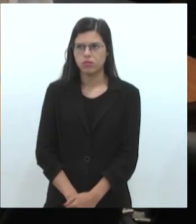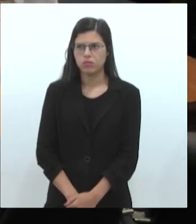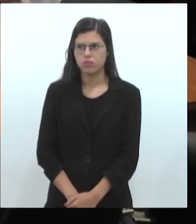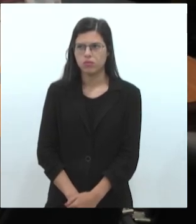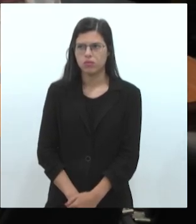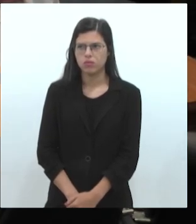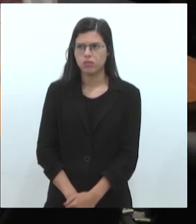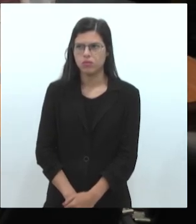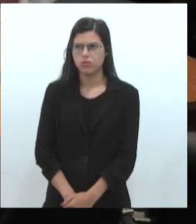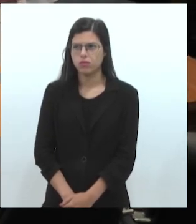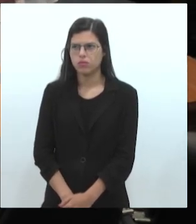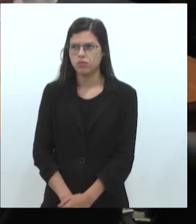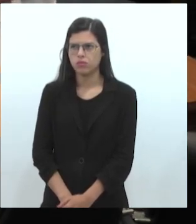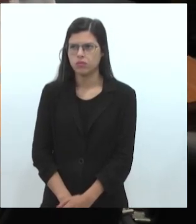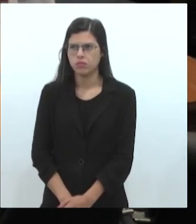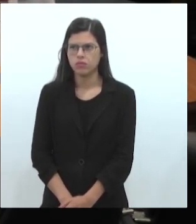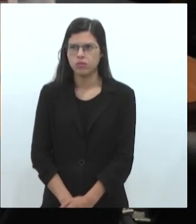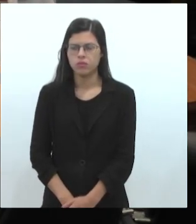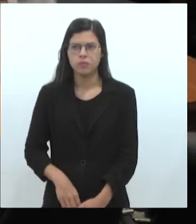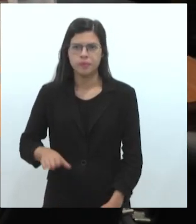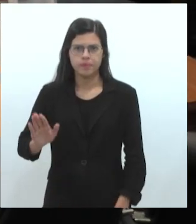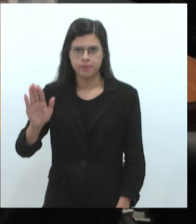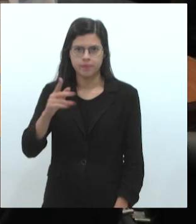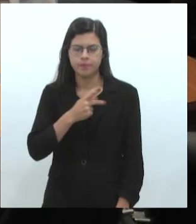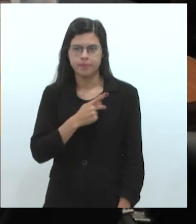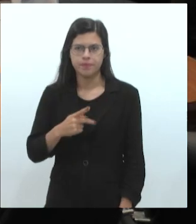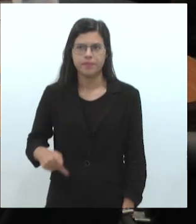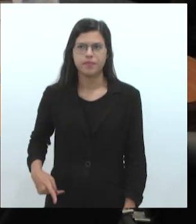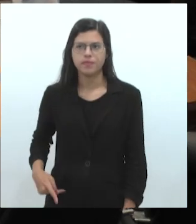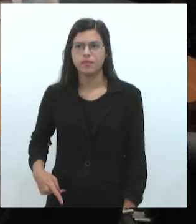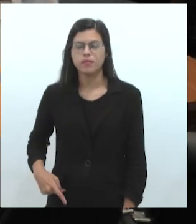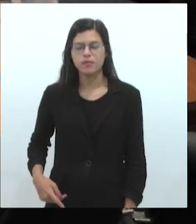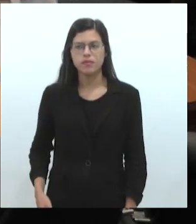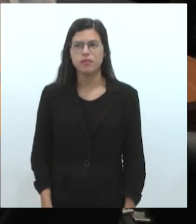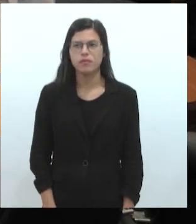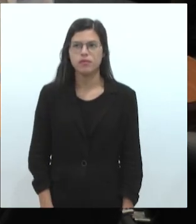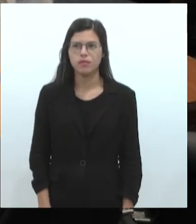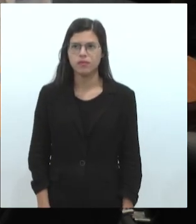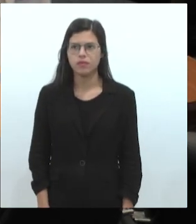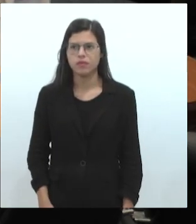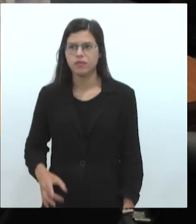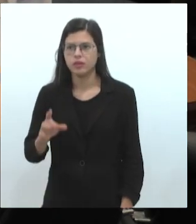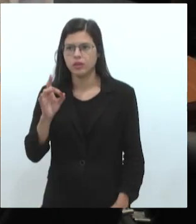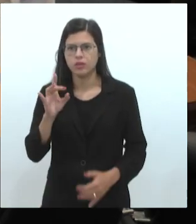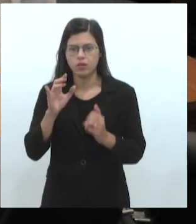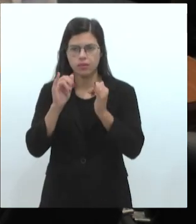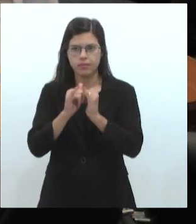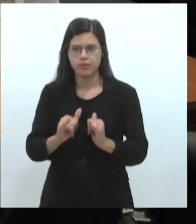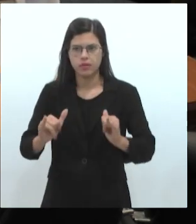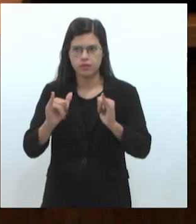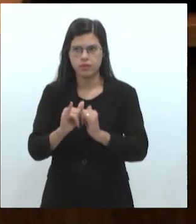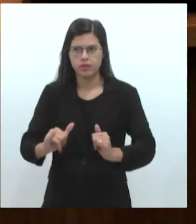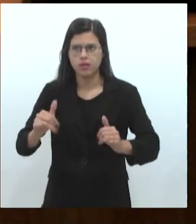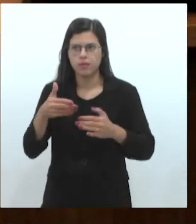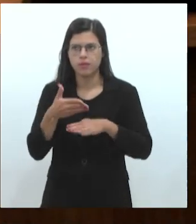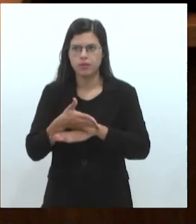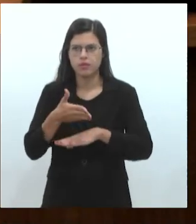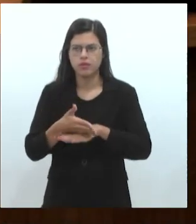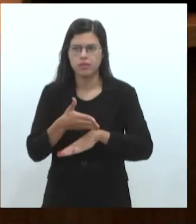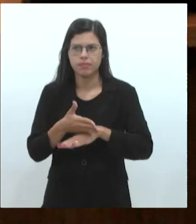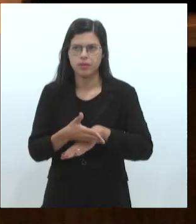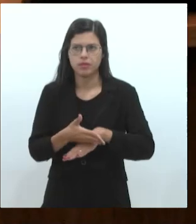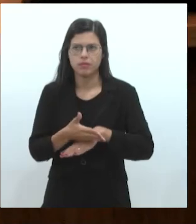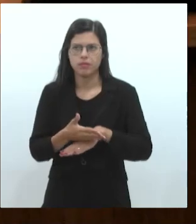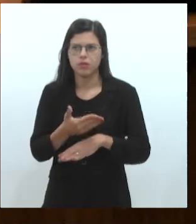Oi, aí. Pela ordem, presidente. Presidente, só para anunciar aqui a presença dos meus